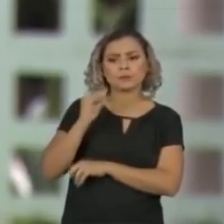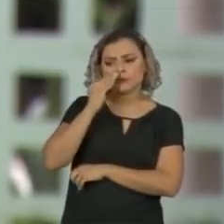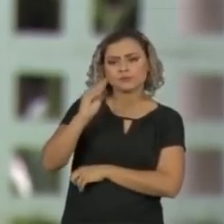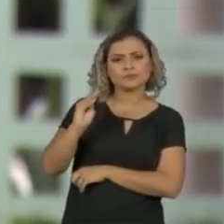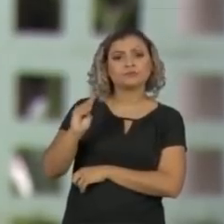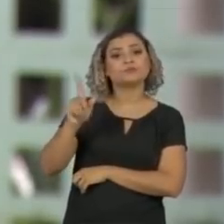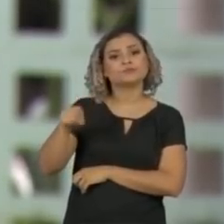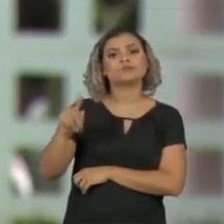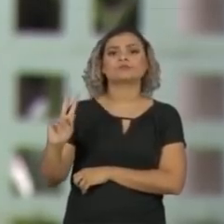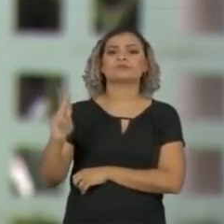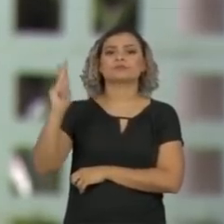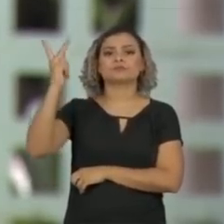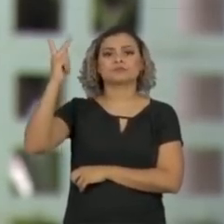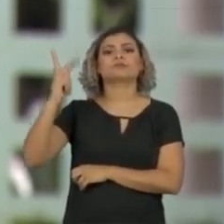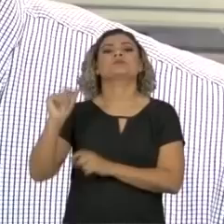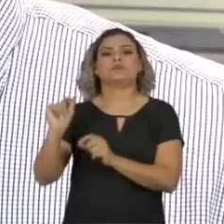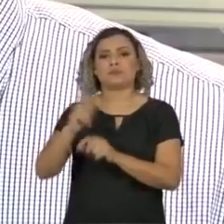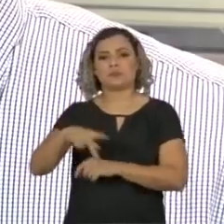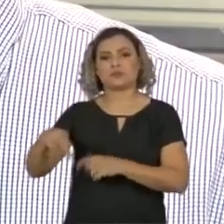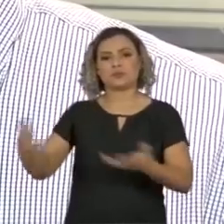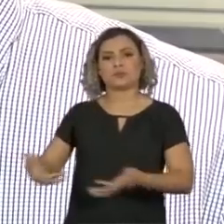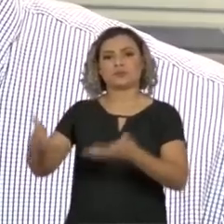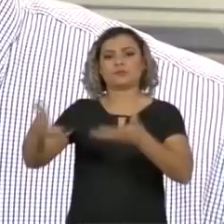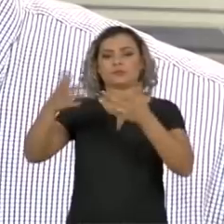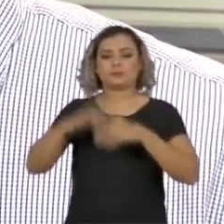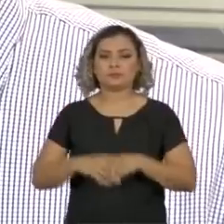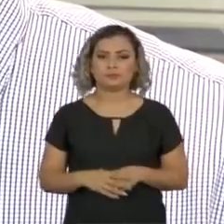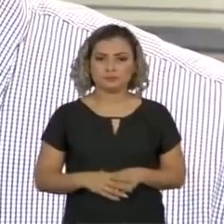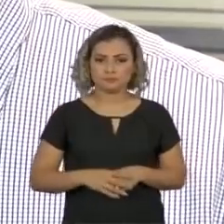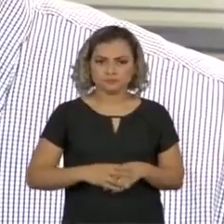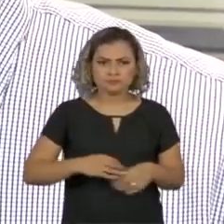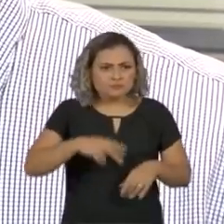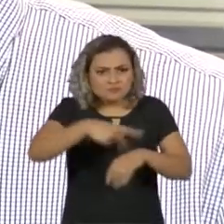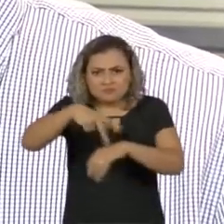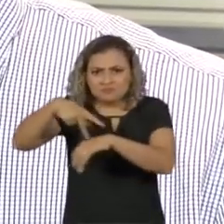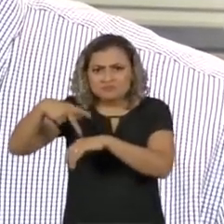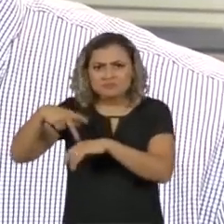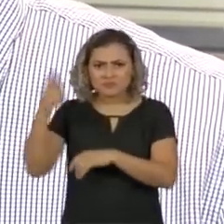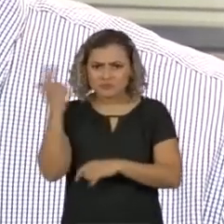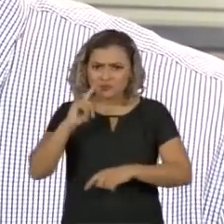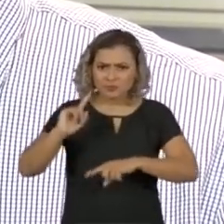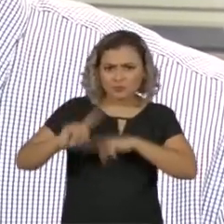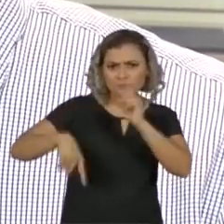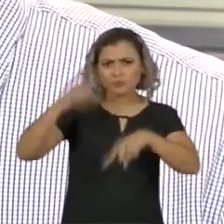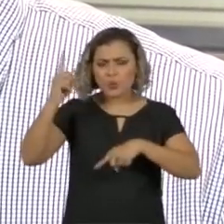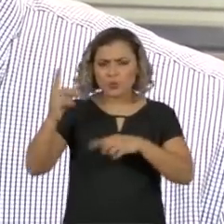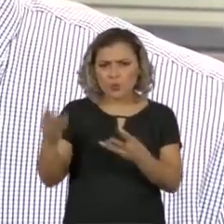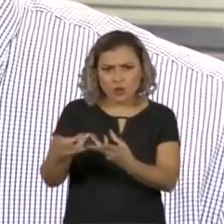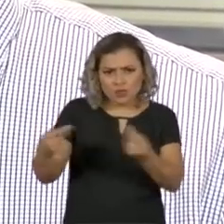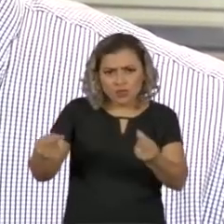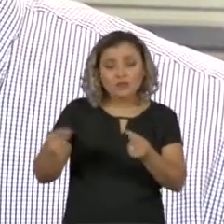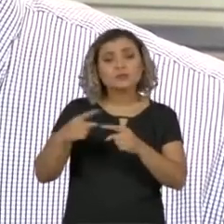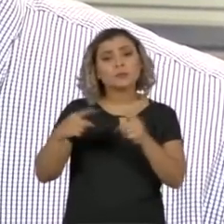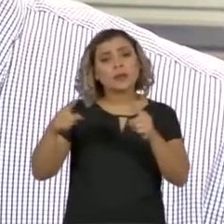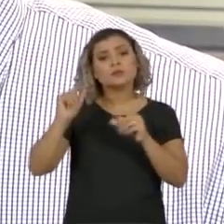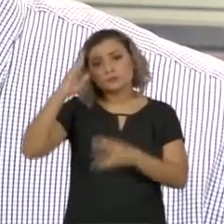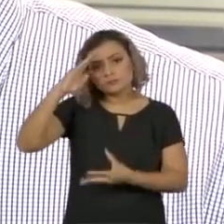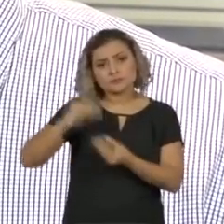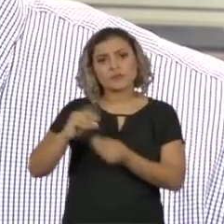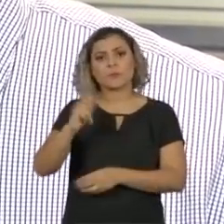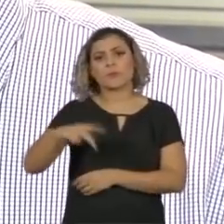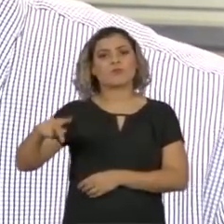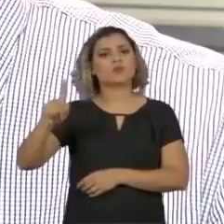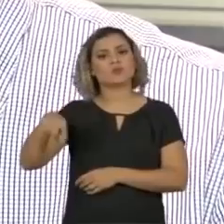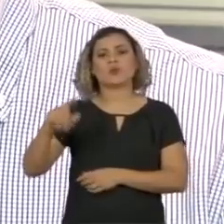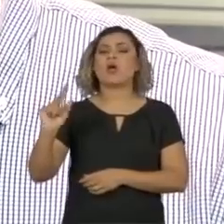de valorização dos professores. Nenhum país conseguiu promover um salto de qualidade na educação, entendendo os professores